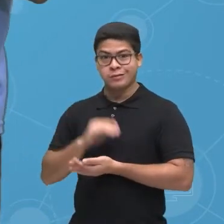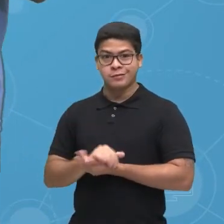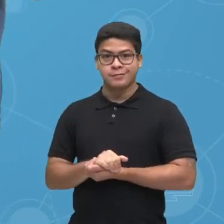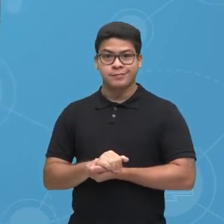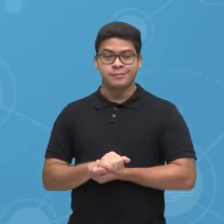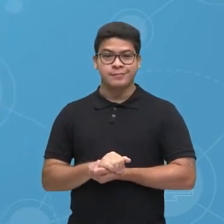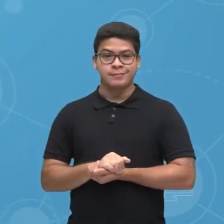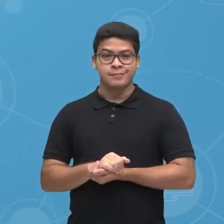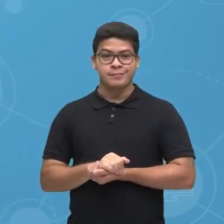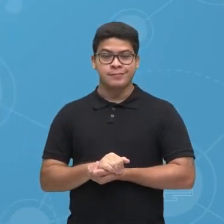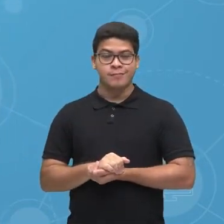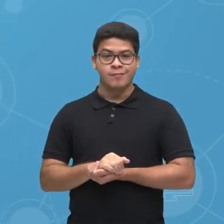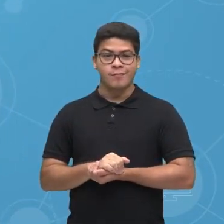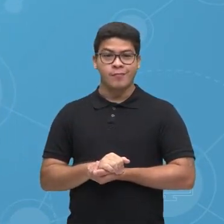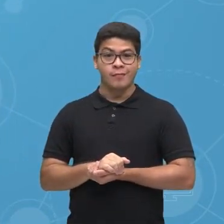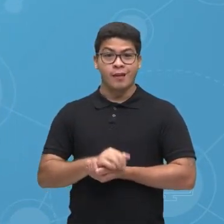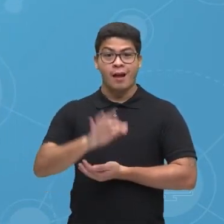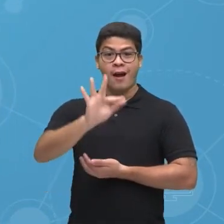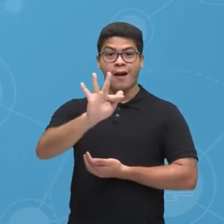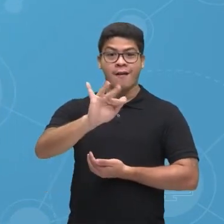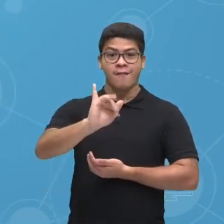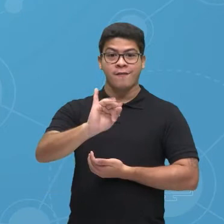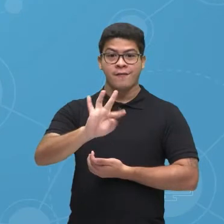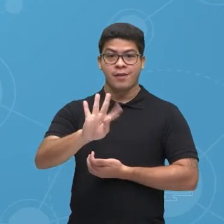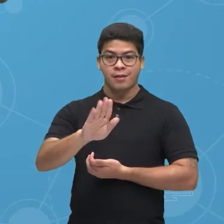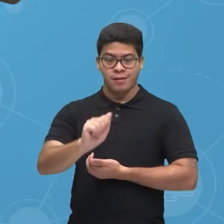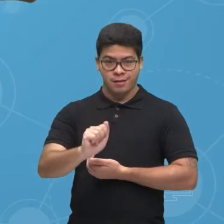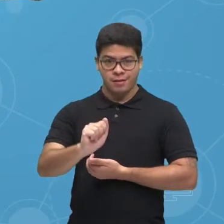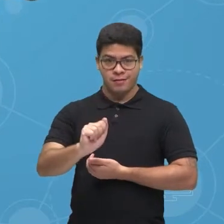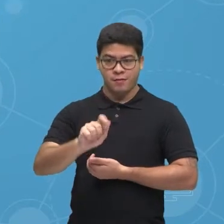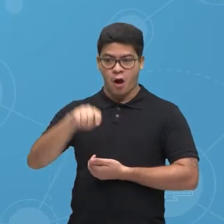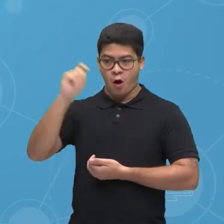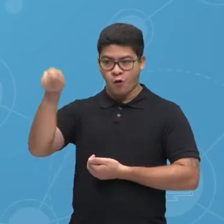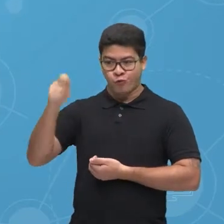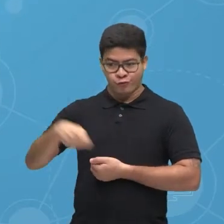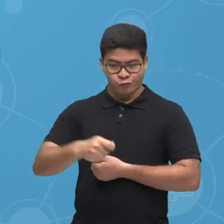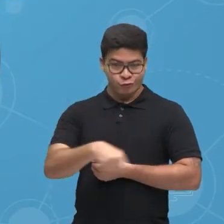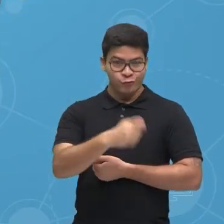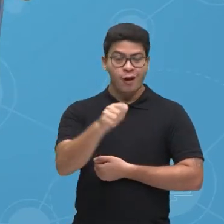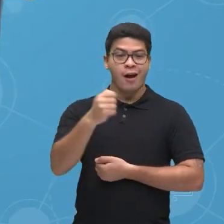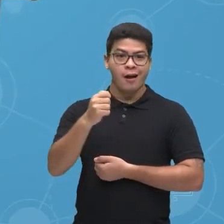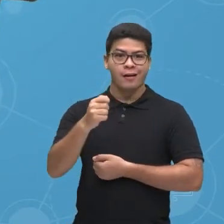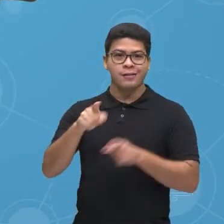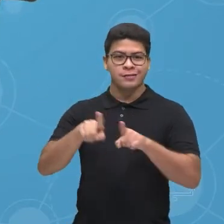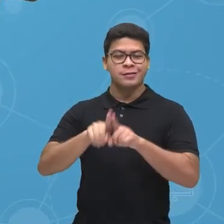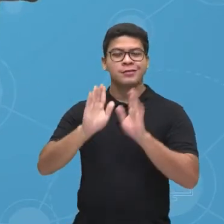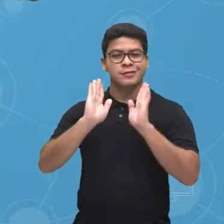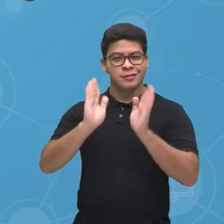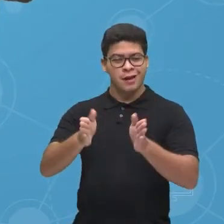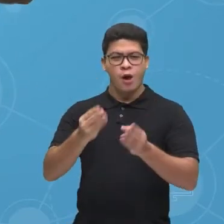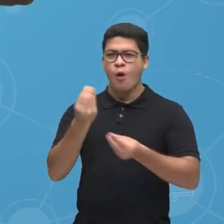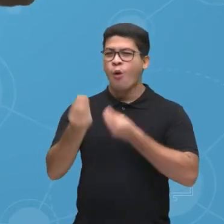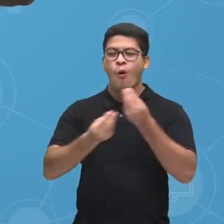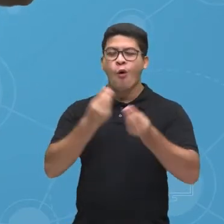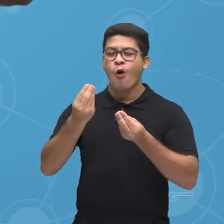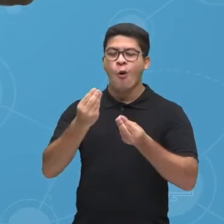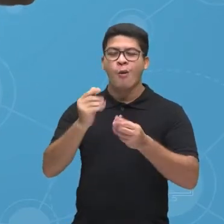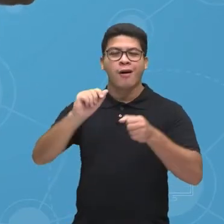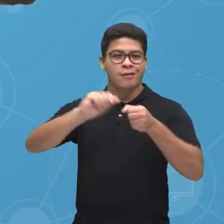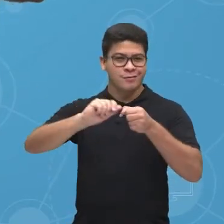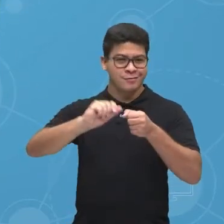vamos começar a ver, né? Aparelhos da ginástica, está aí, ó, a fita, que já vou mostrar para vocês como é fácil